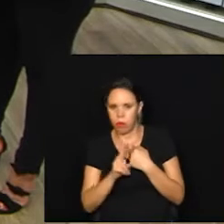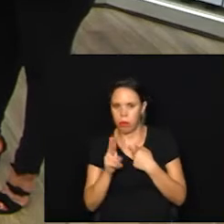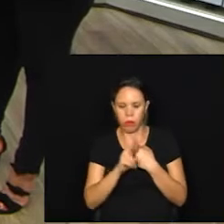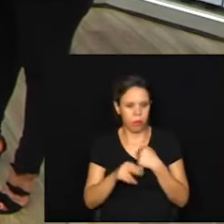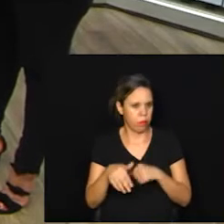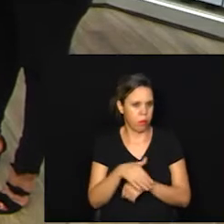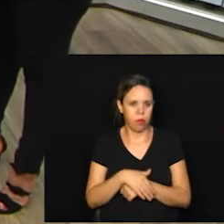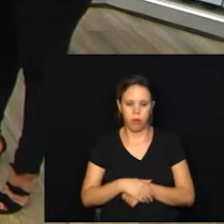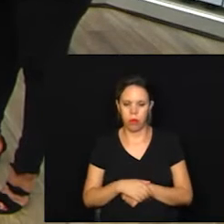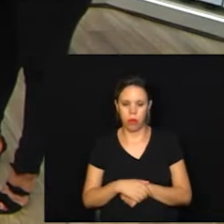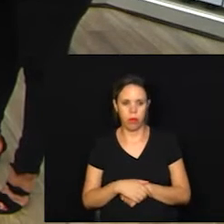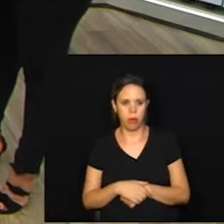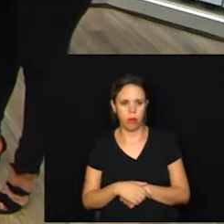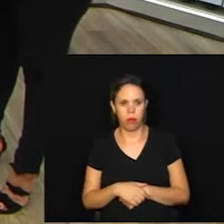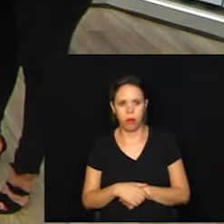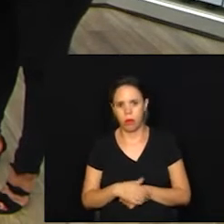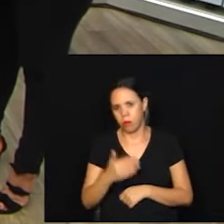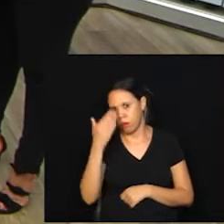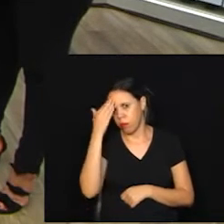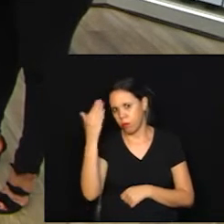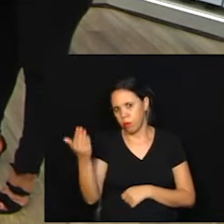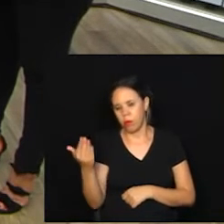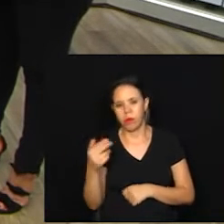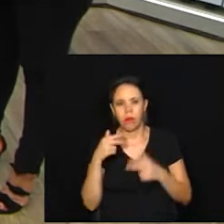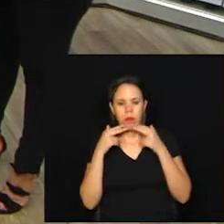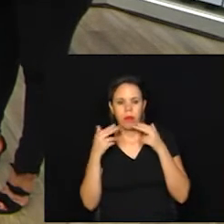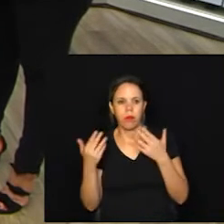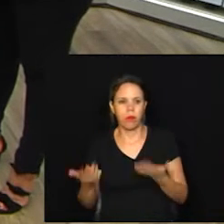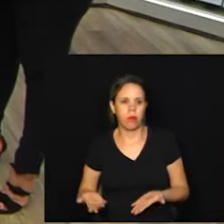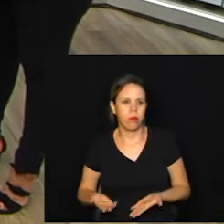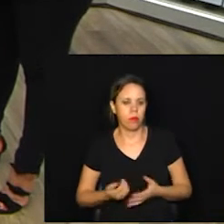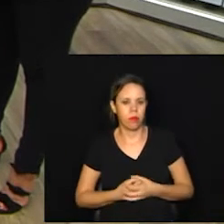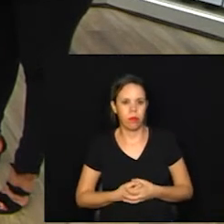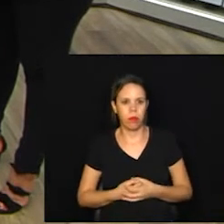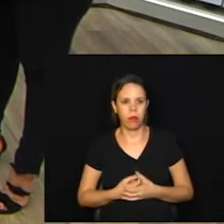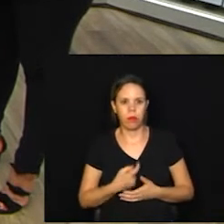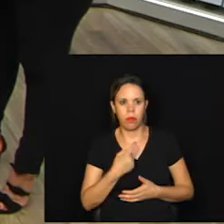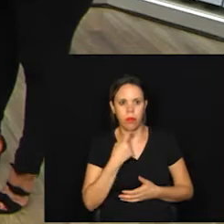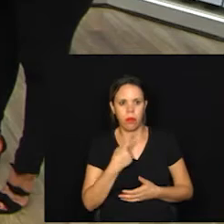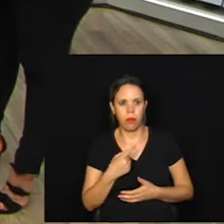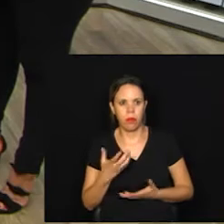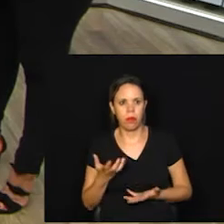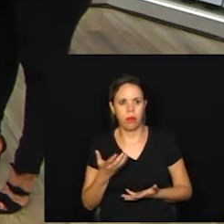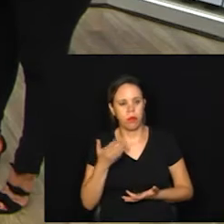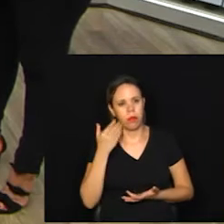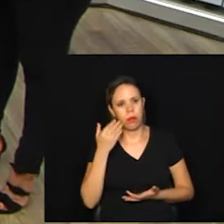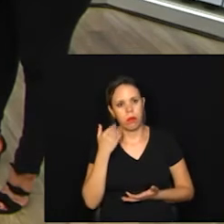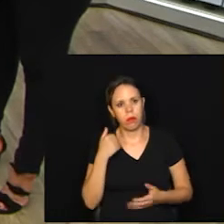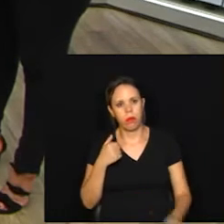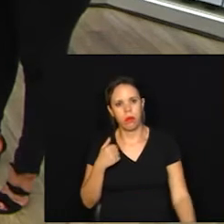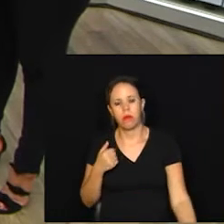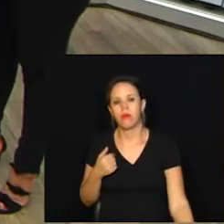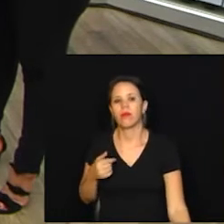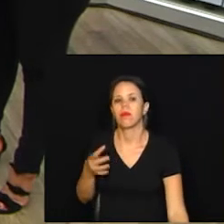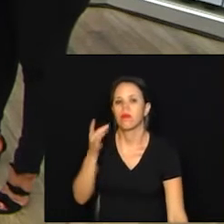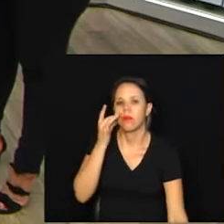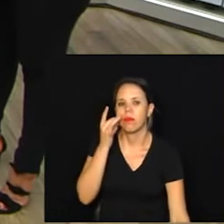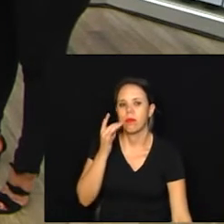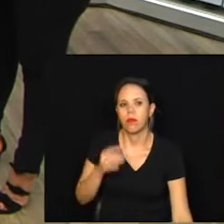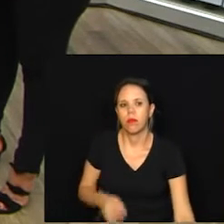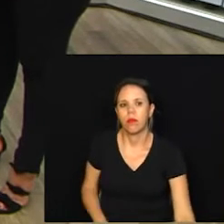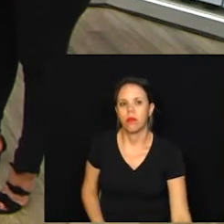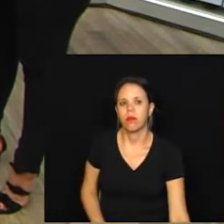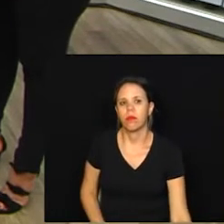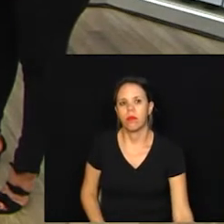das Hortênsias. Mirna Abreu, muito obrigado pelas notícias da metrópole de Campinas. Quero aproveitar a sua presença aqui nos nossos